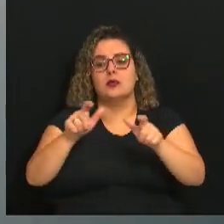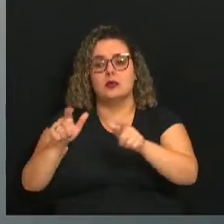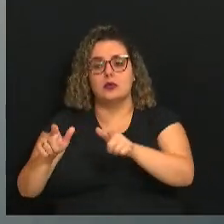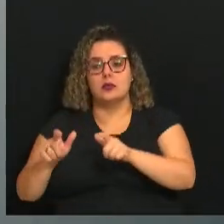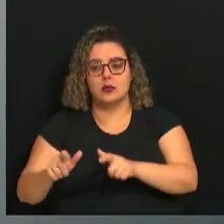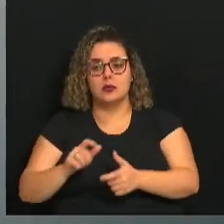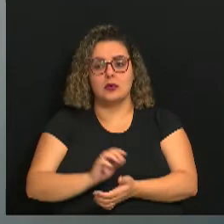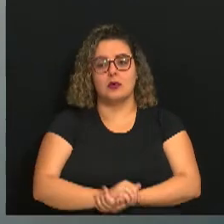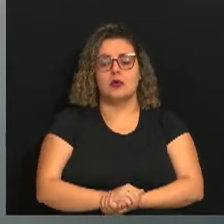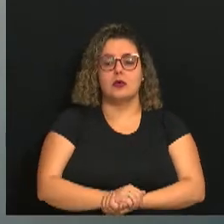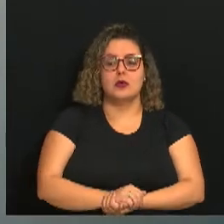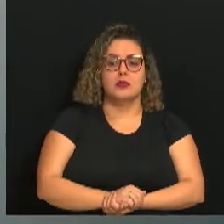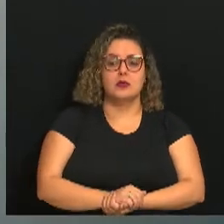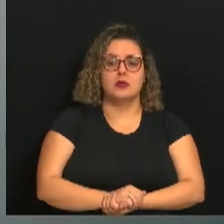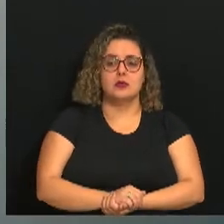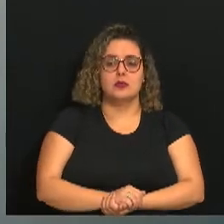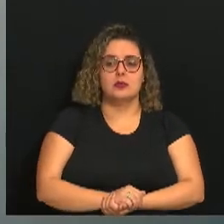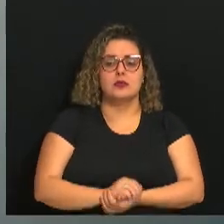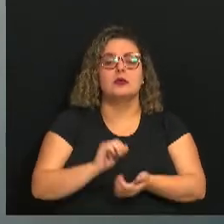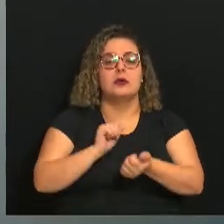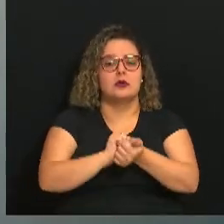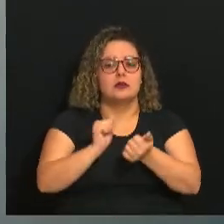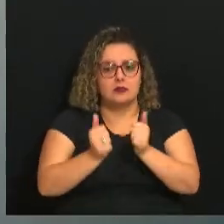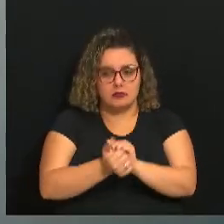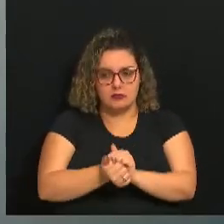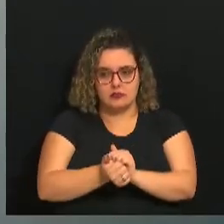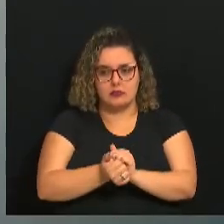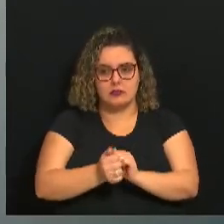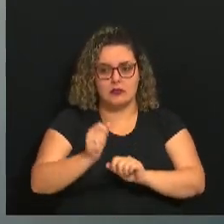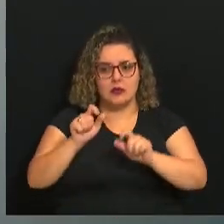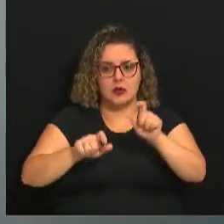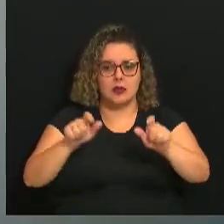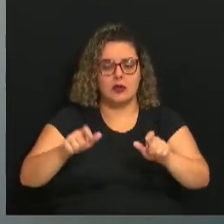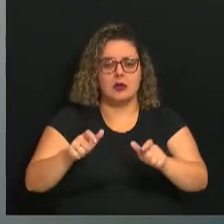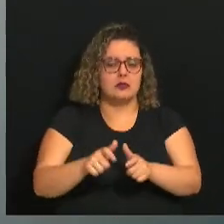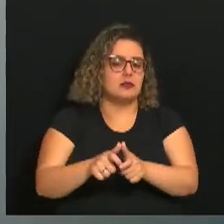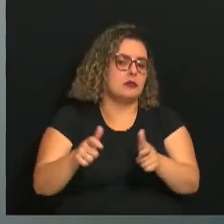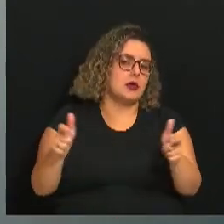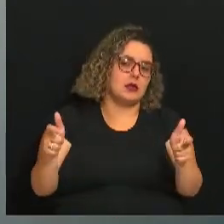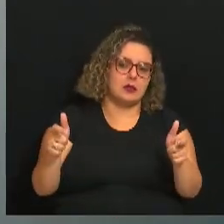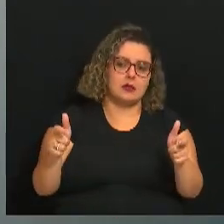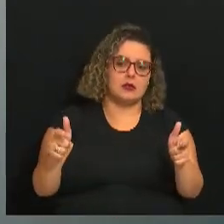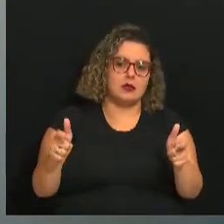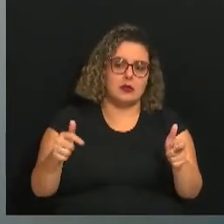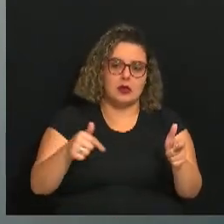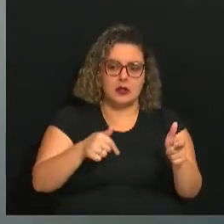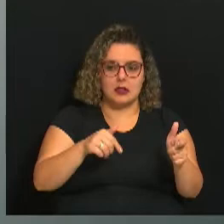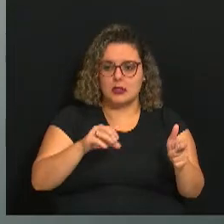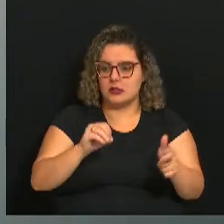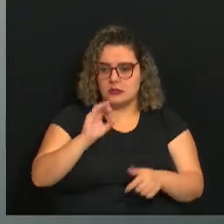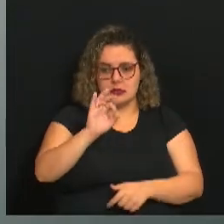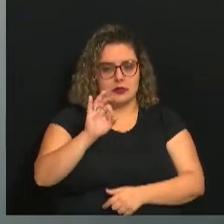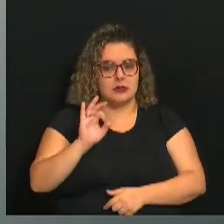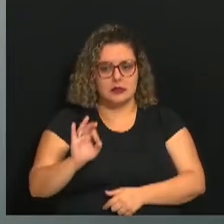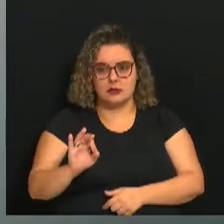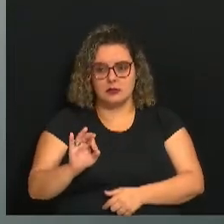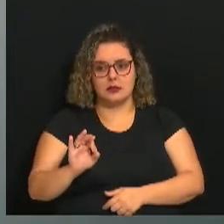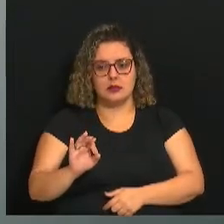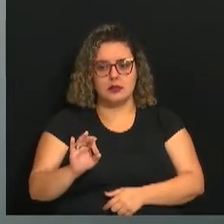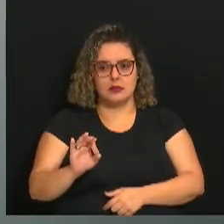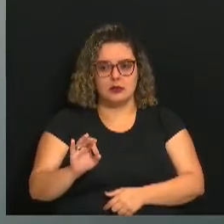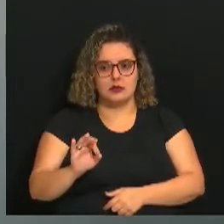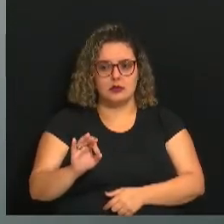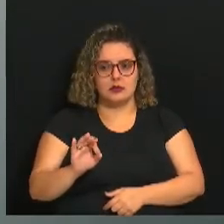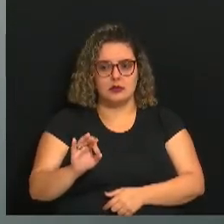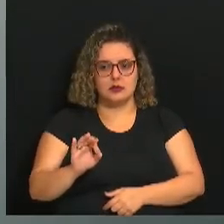tá? As pessoas, na sua grande maioria, 70%, segundo a informação, mais